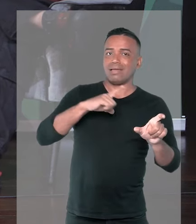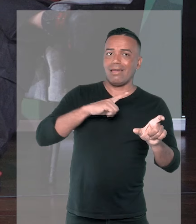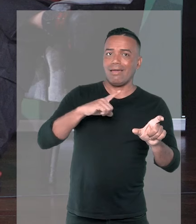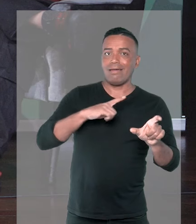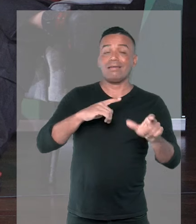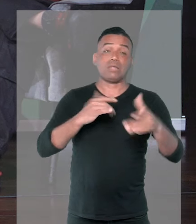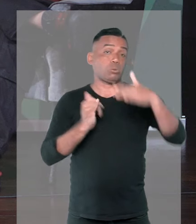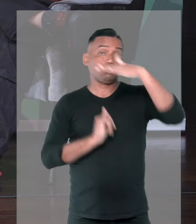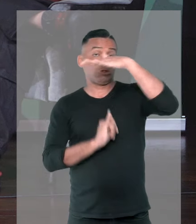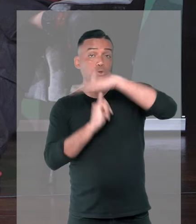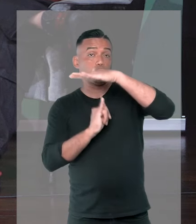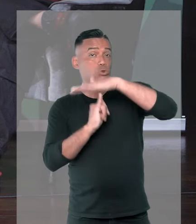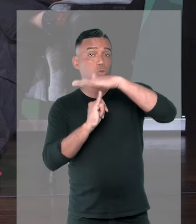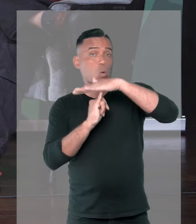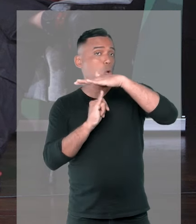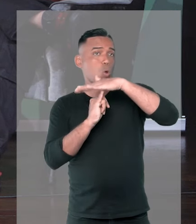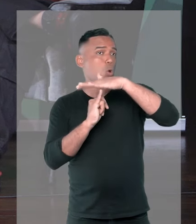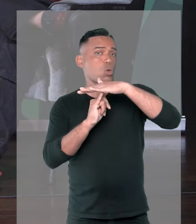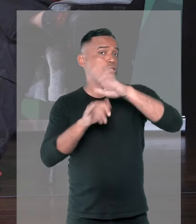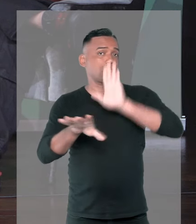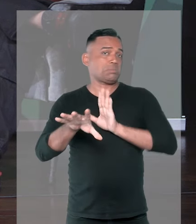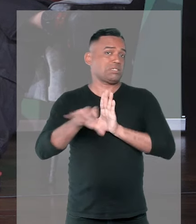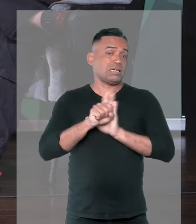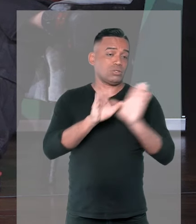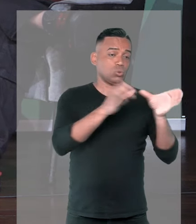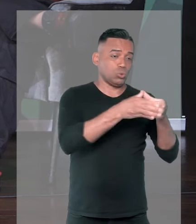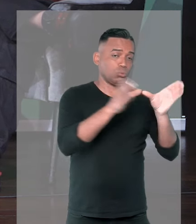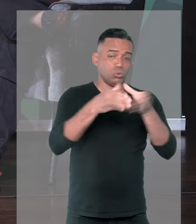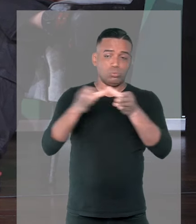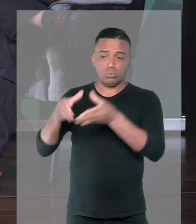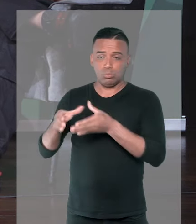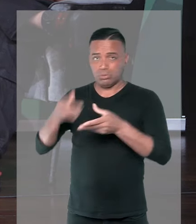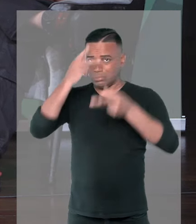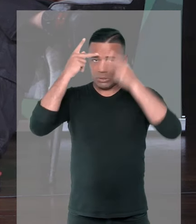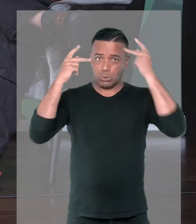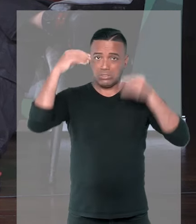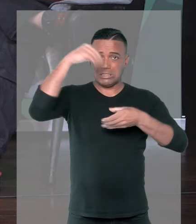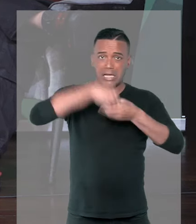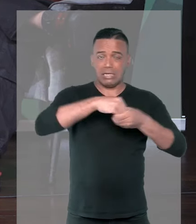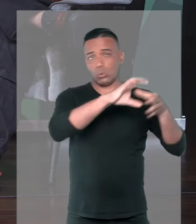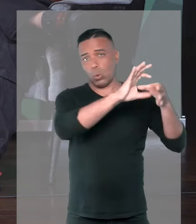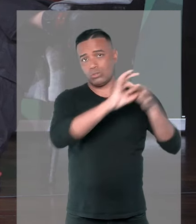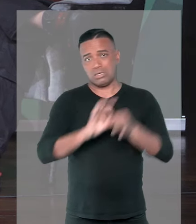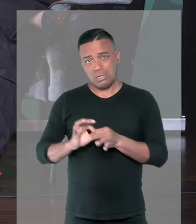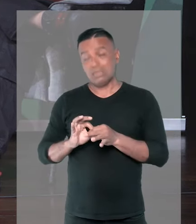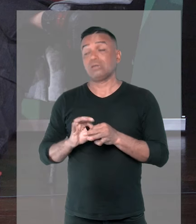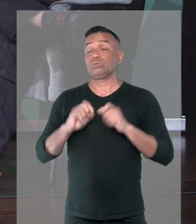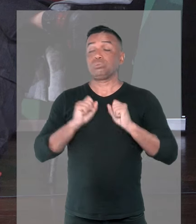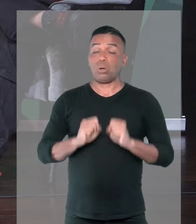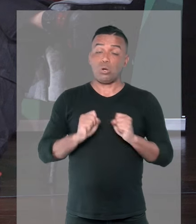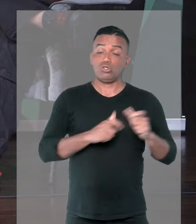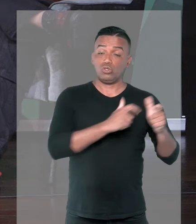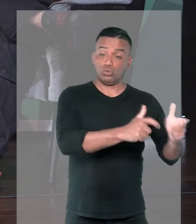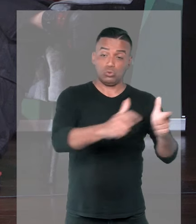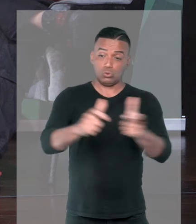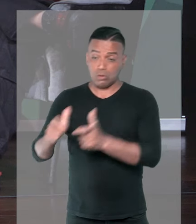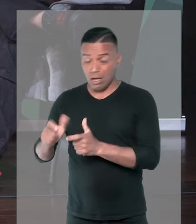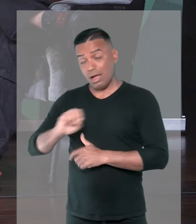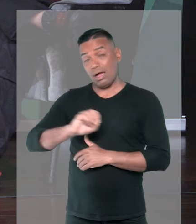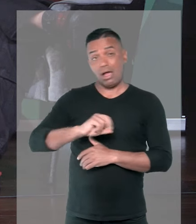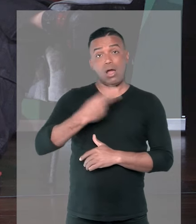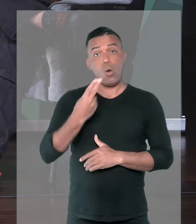entidades abstratas que vão representar grupos de pessoas dentro de um certo contexto pode ser geográfico pode ser de comunicação